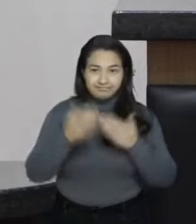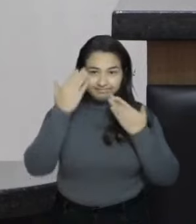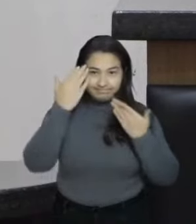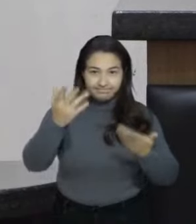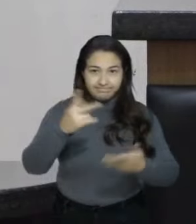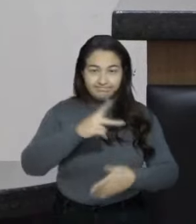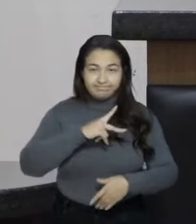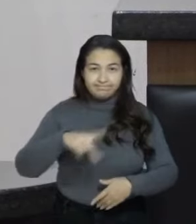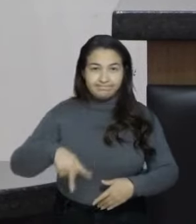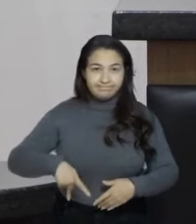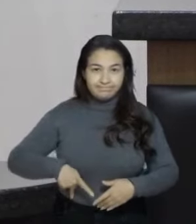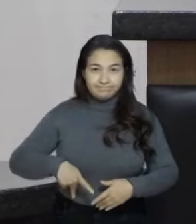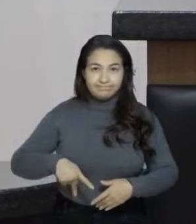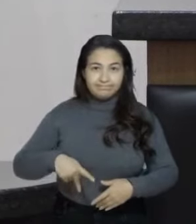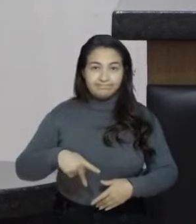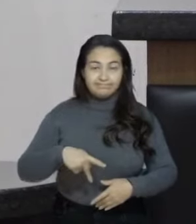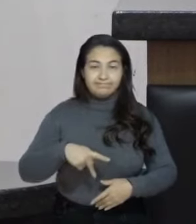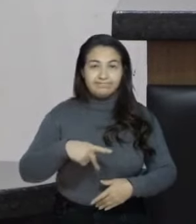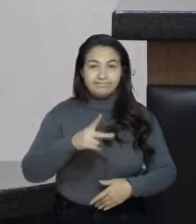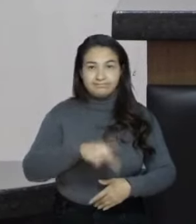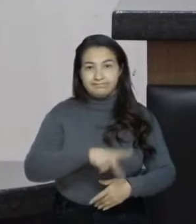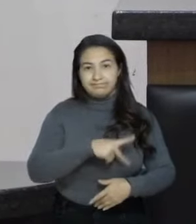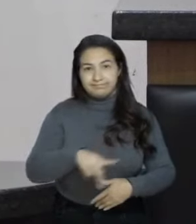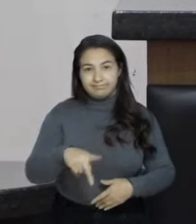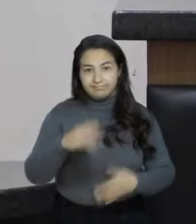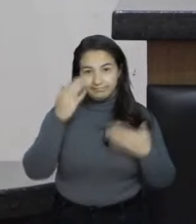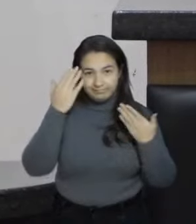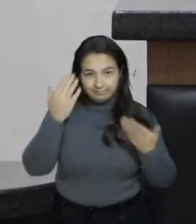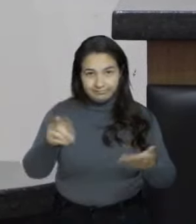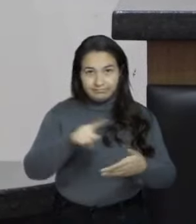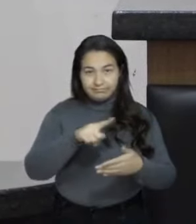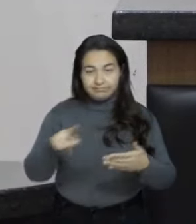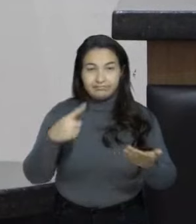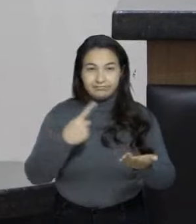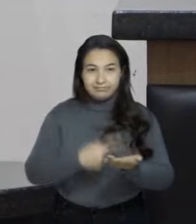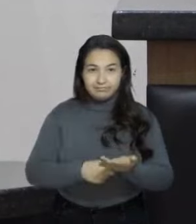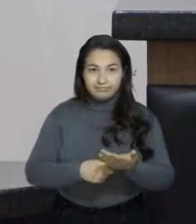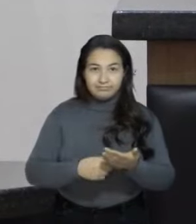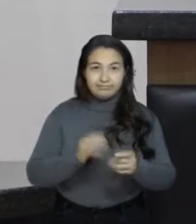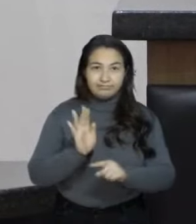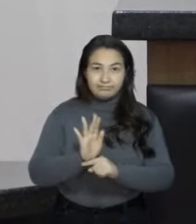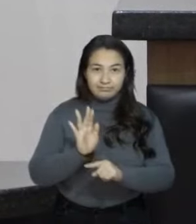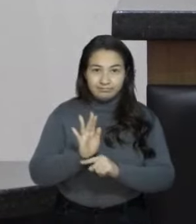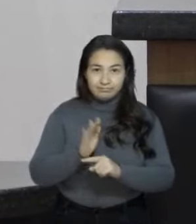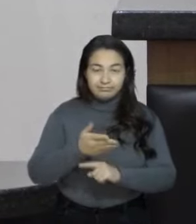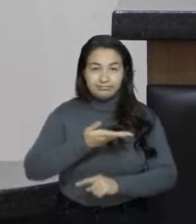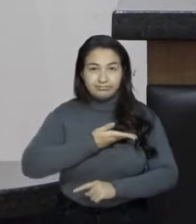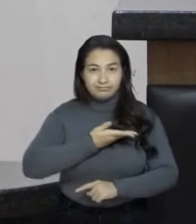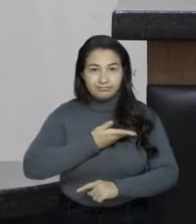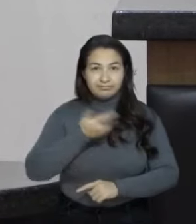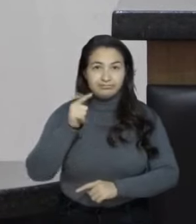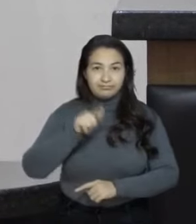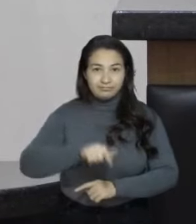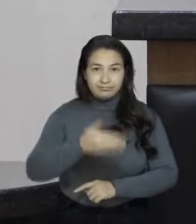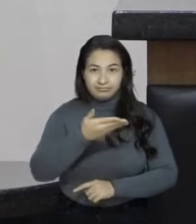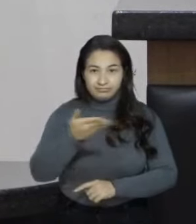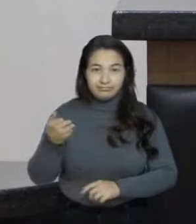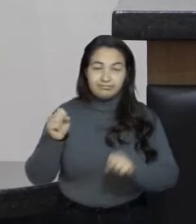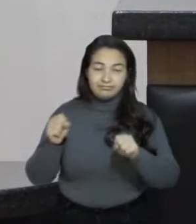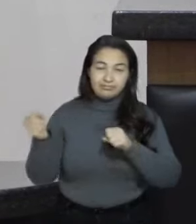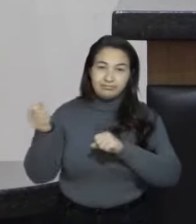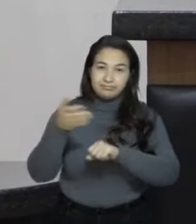Padre Pedro agradecer mais uma vez a oportunidade agradecer a parceria da Assembleia E mais uma vez estar com gente com a gente lá na festa